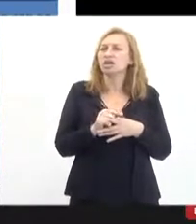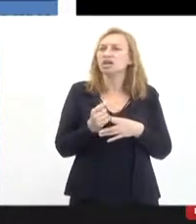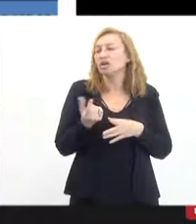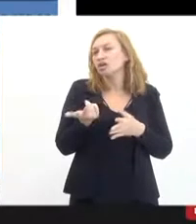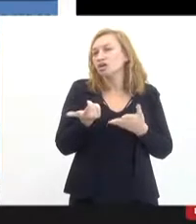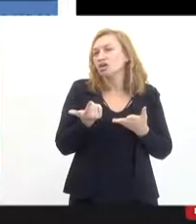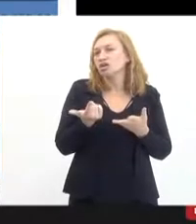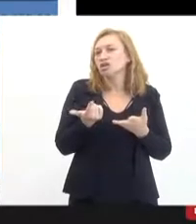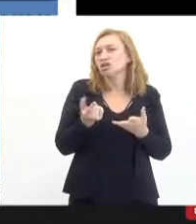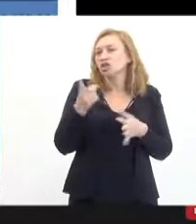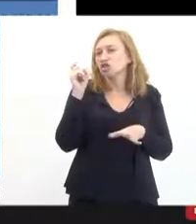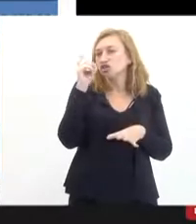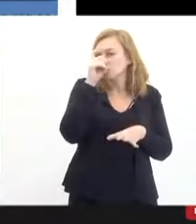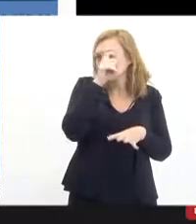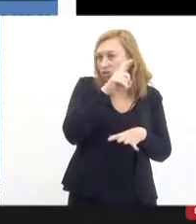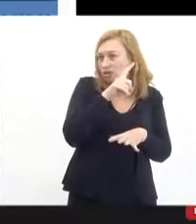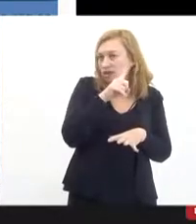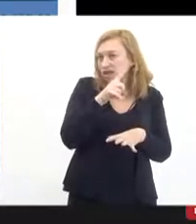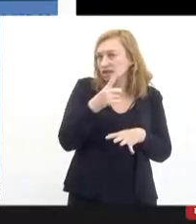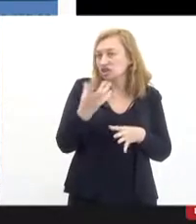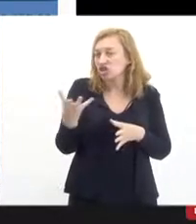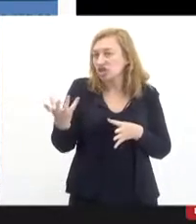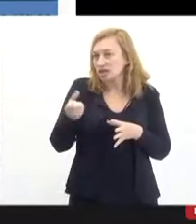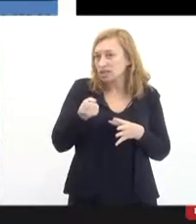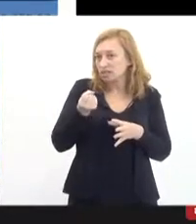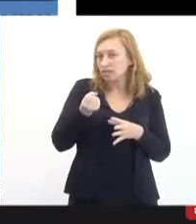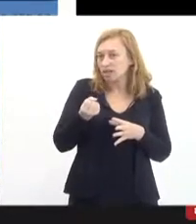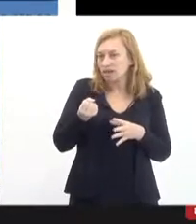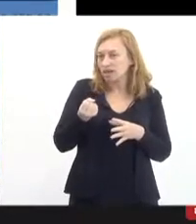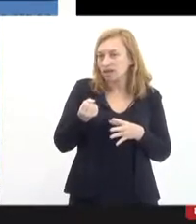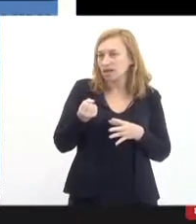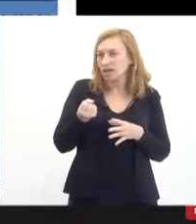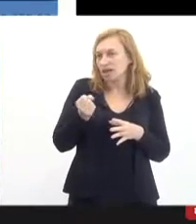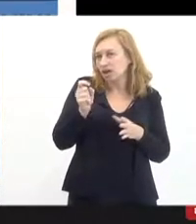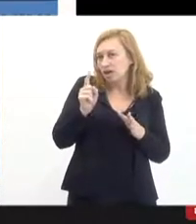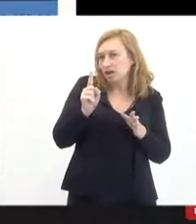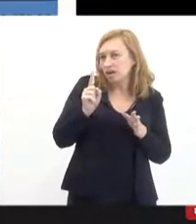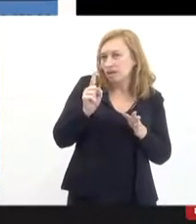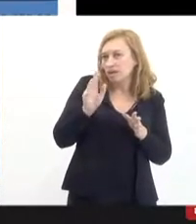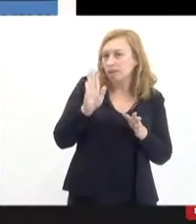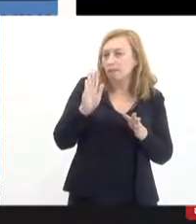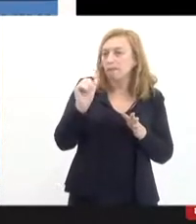classificados como dificuldade de realização baixa ou média,